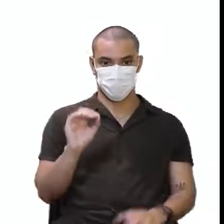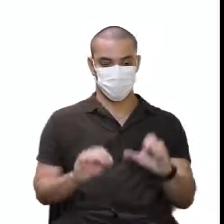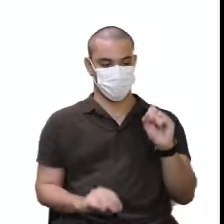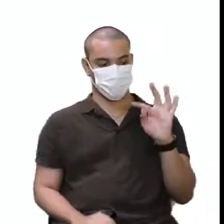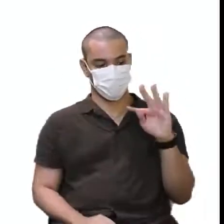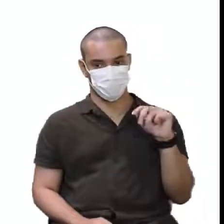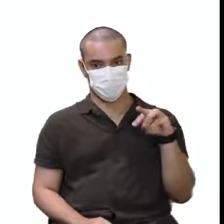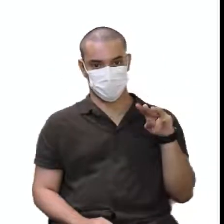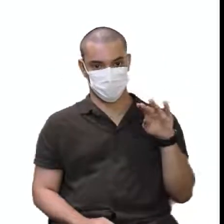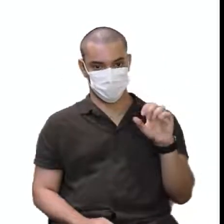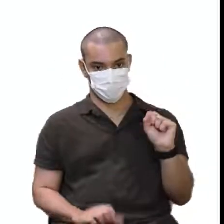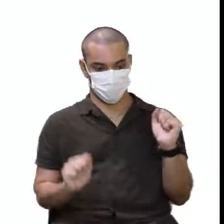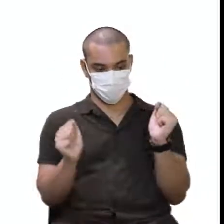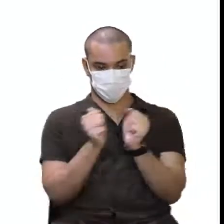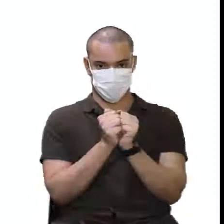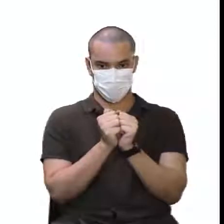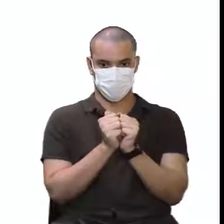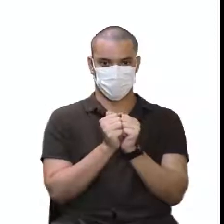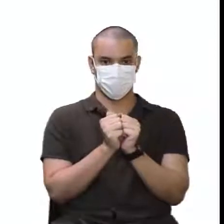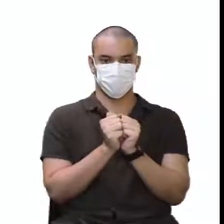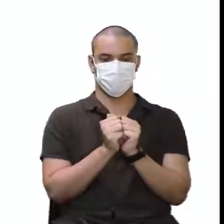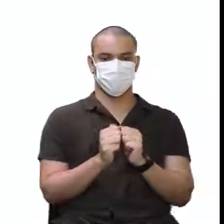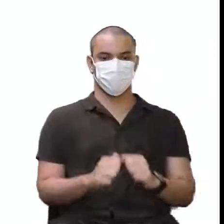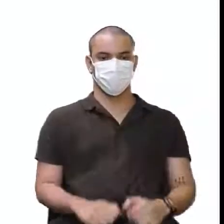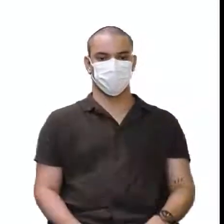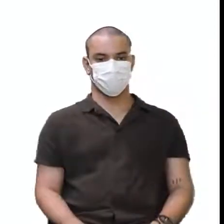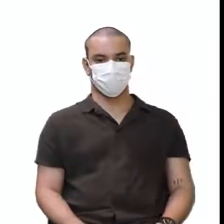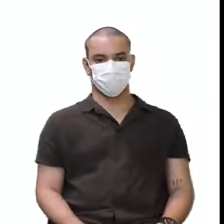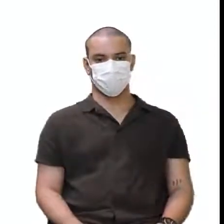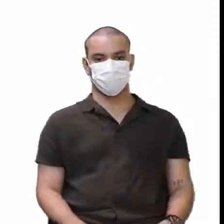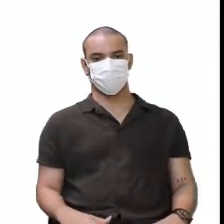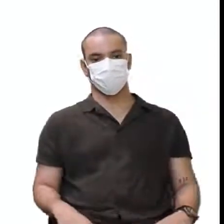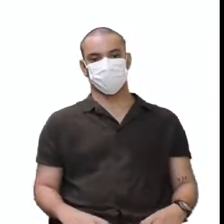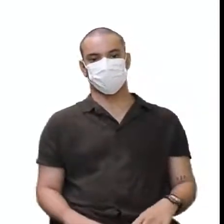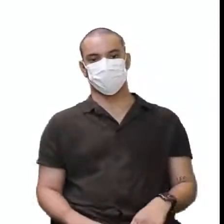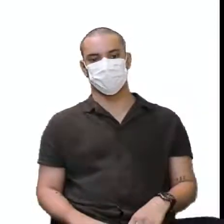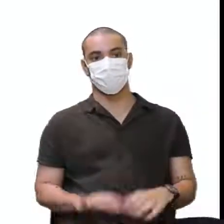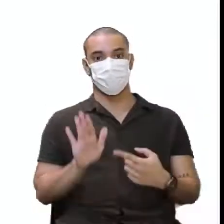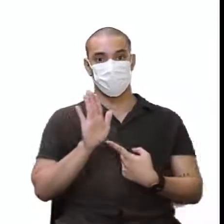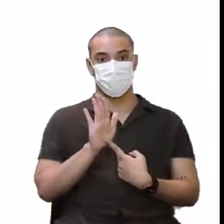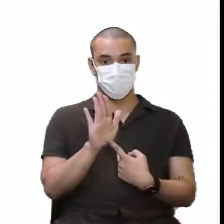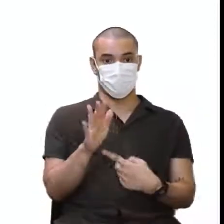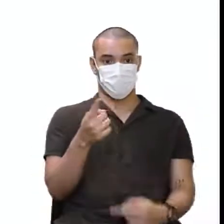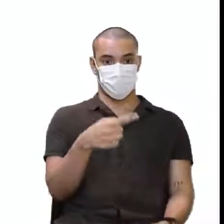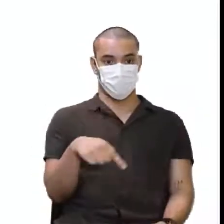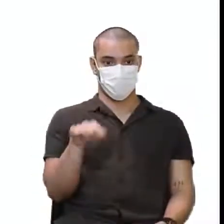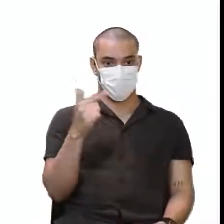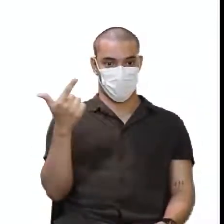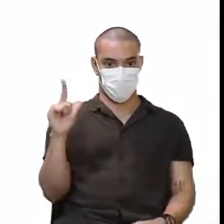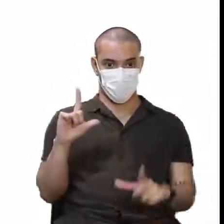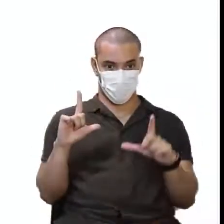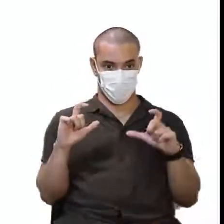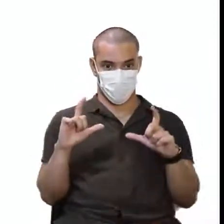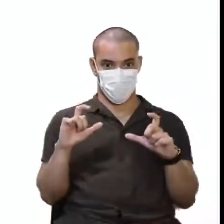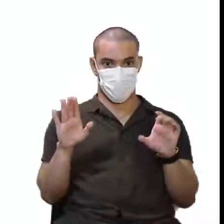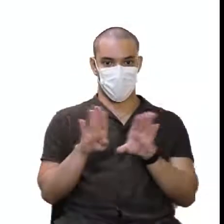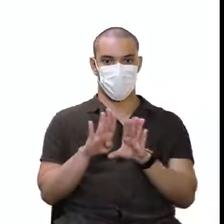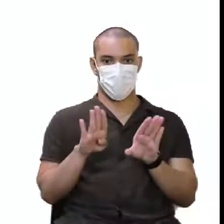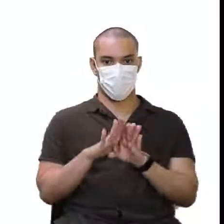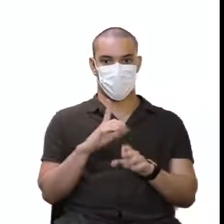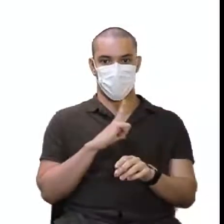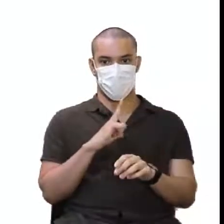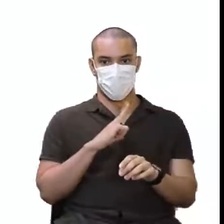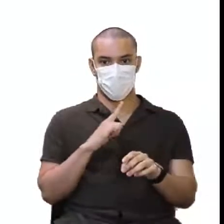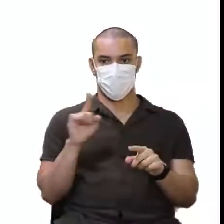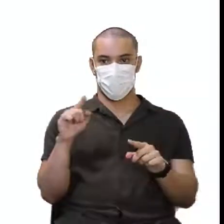dessa estrutura, tá? Então, você tem os pistilos e o estame. Vou mostrar aqui para vocês nessa outra imagem aqui. Isso aqui